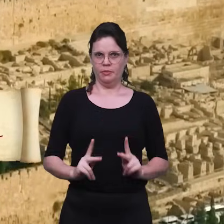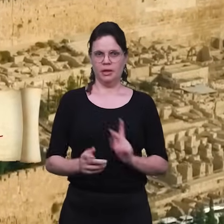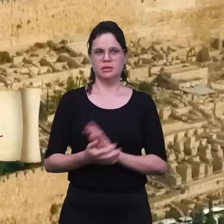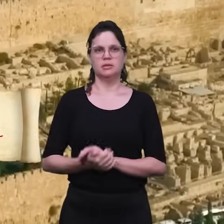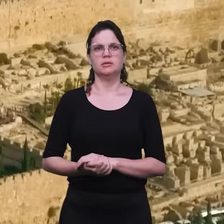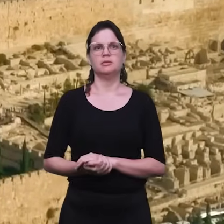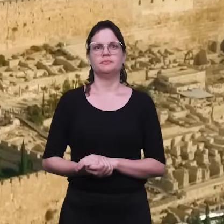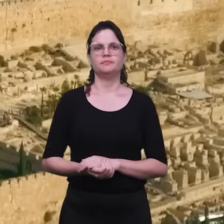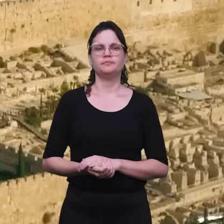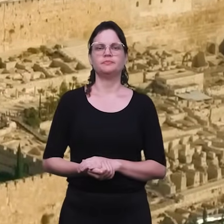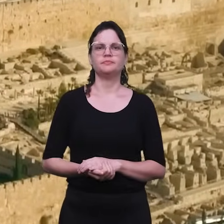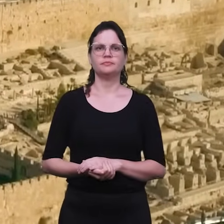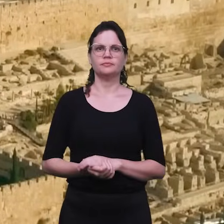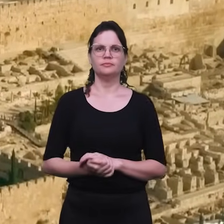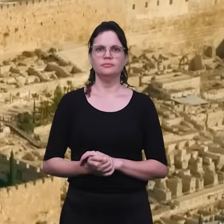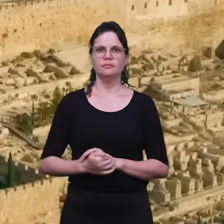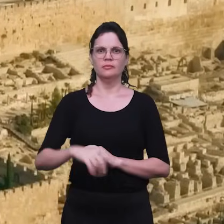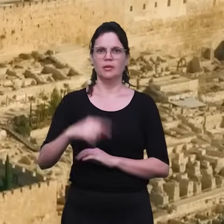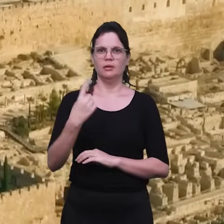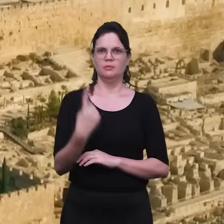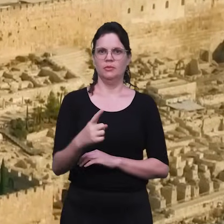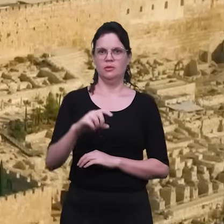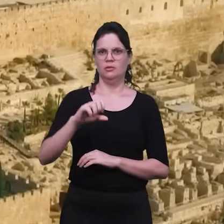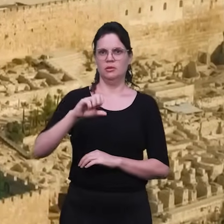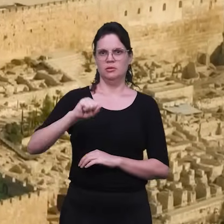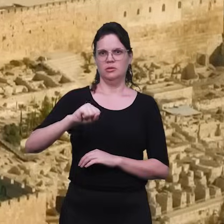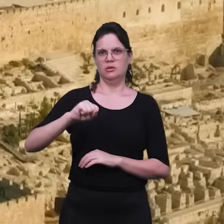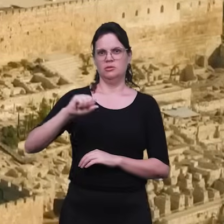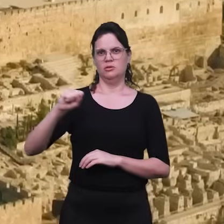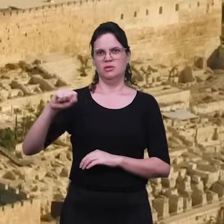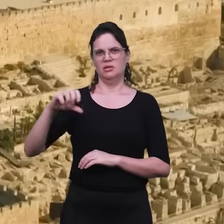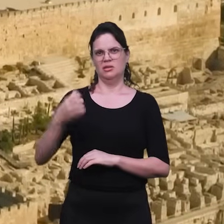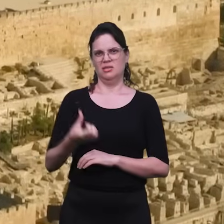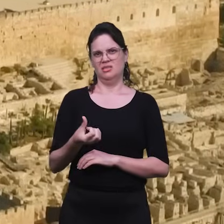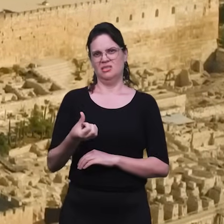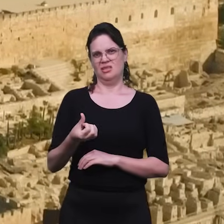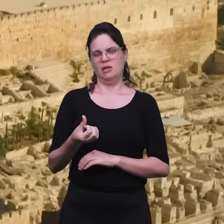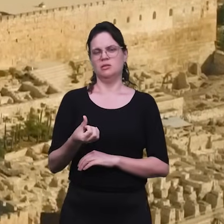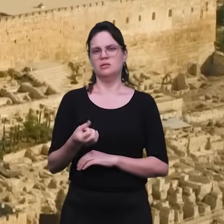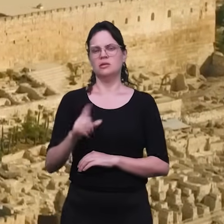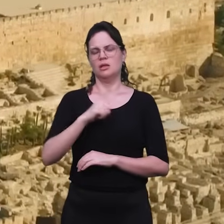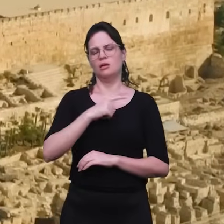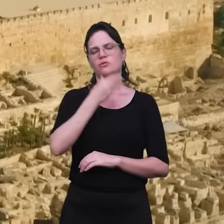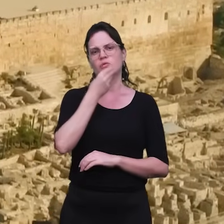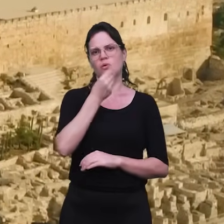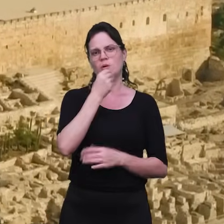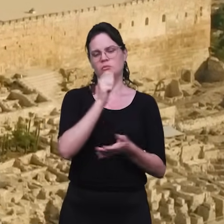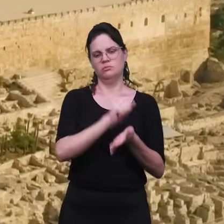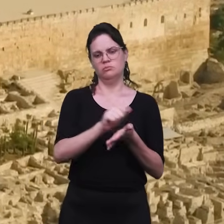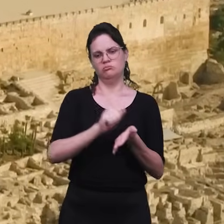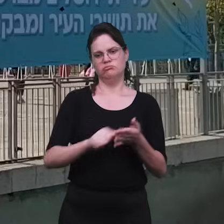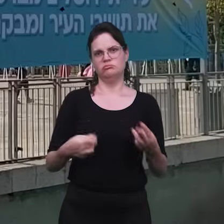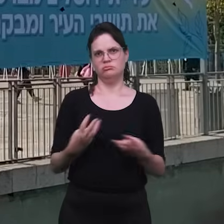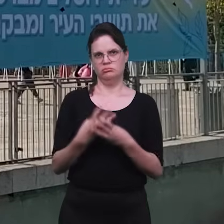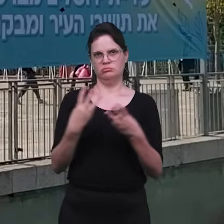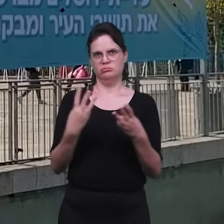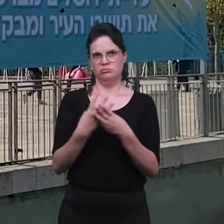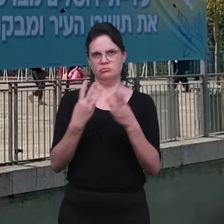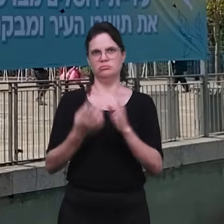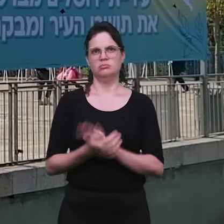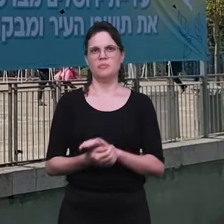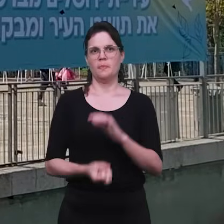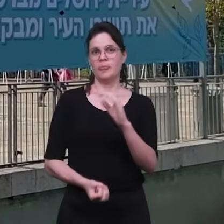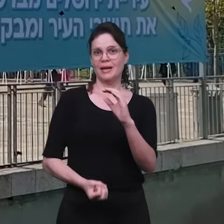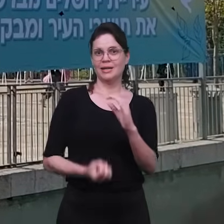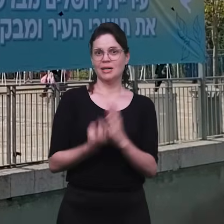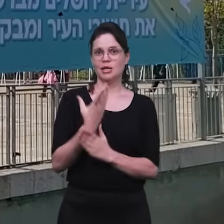1896, o escritor austríaco de origem judaica Theodor Herzl